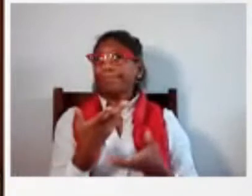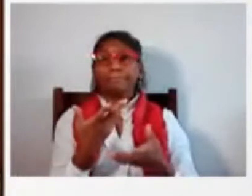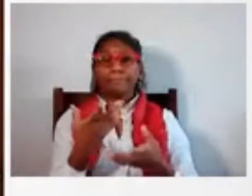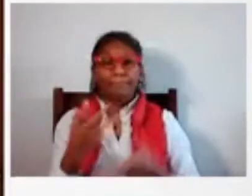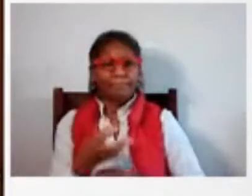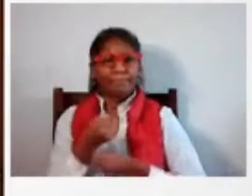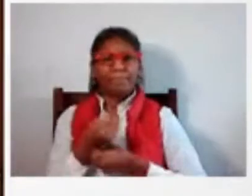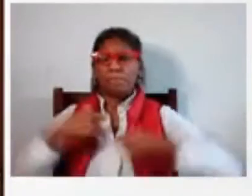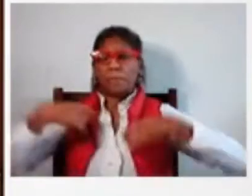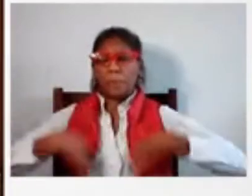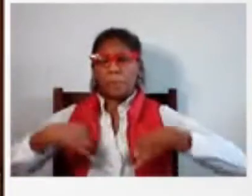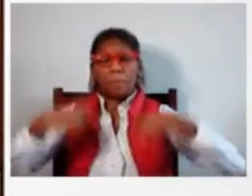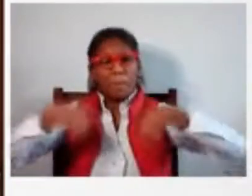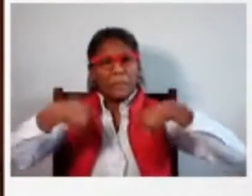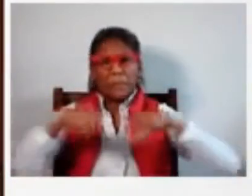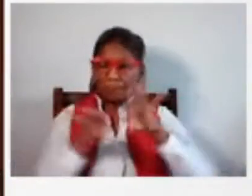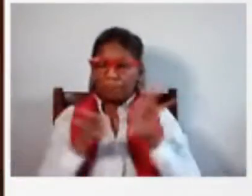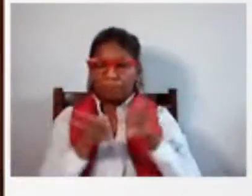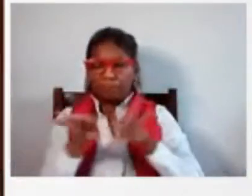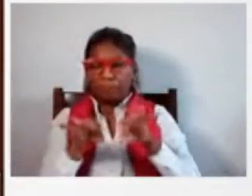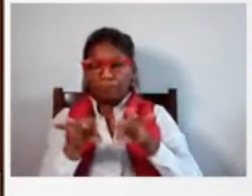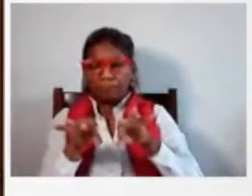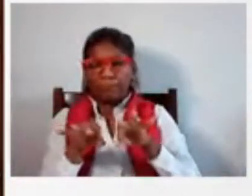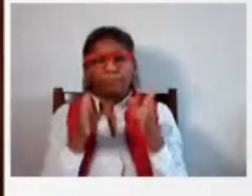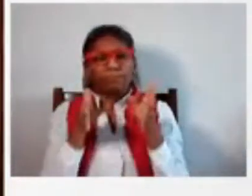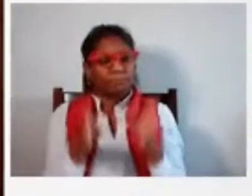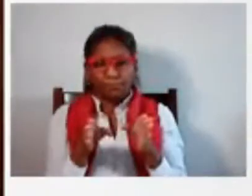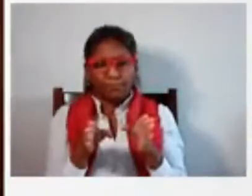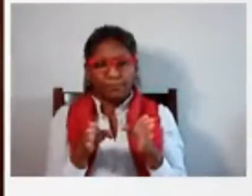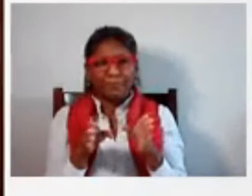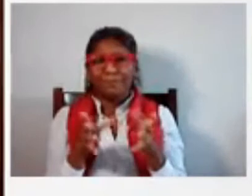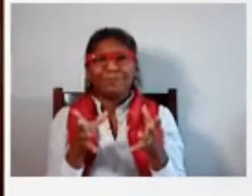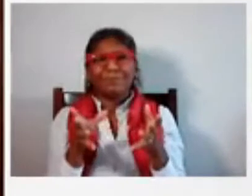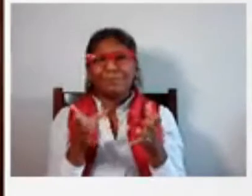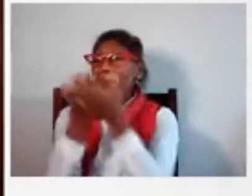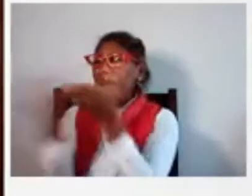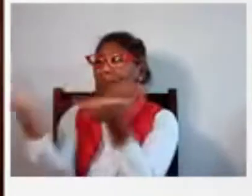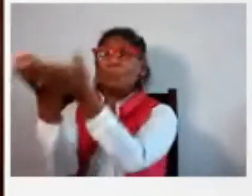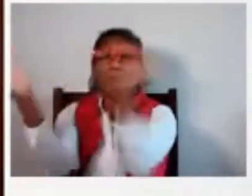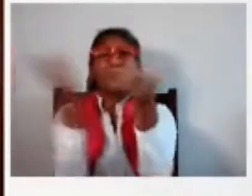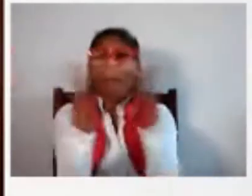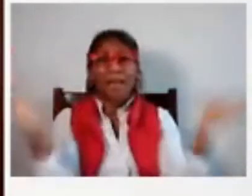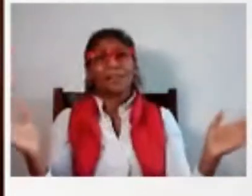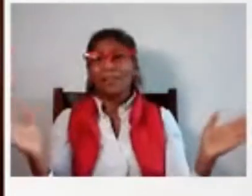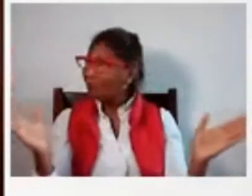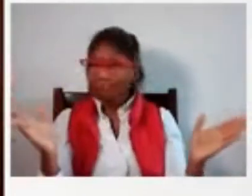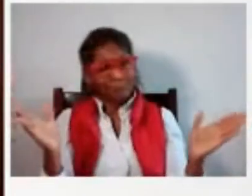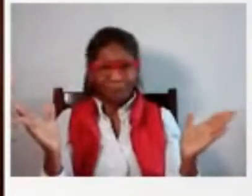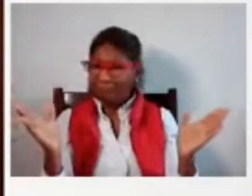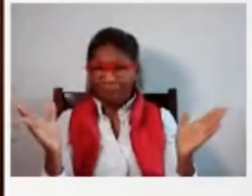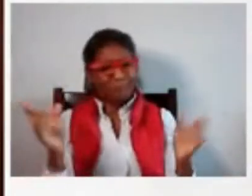que vai gerar, não é um formalismo absurdo, mas um formalismo tamanho, que vai gerar repercussão